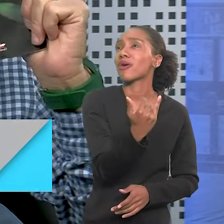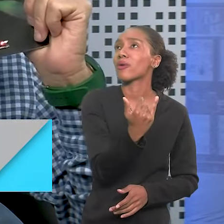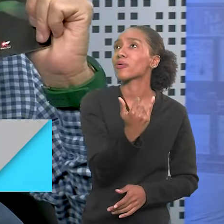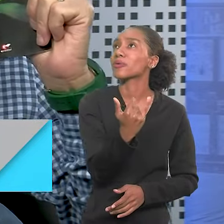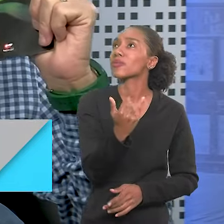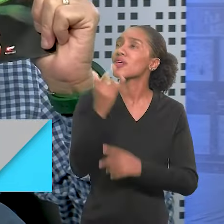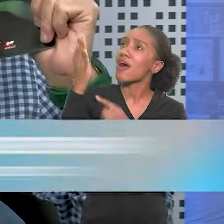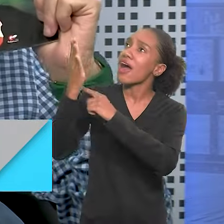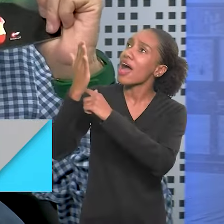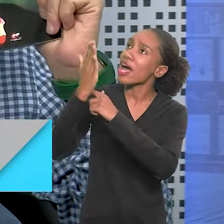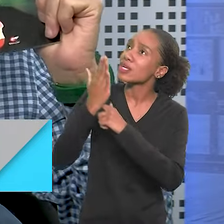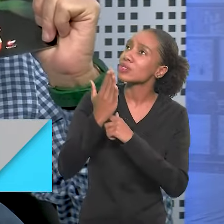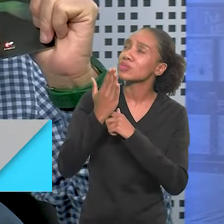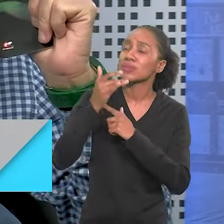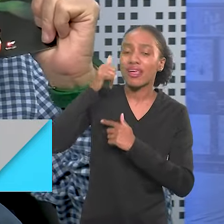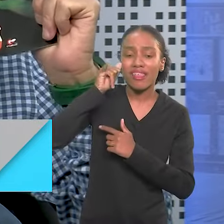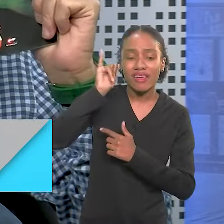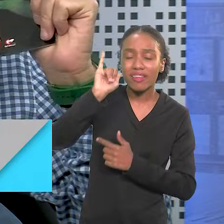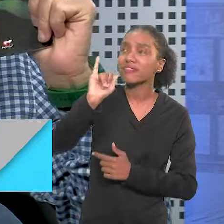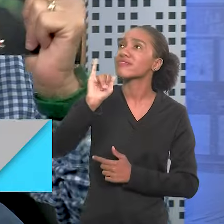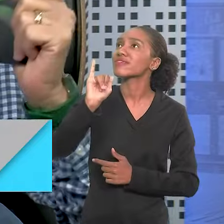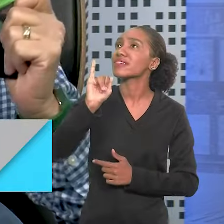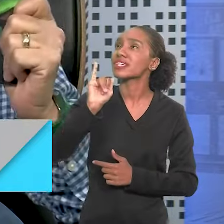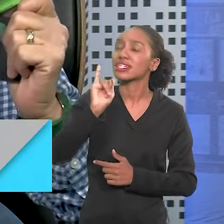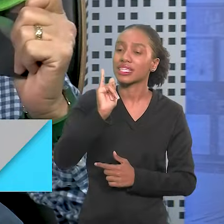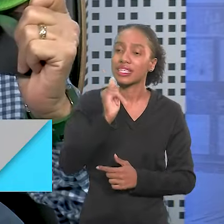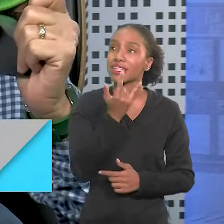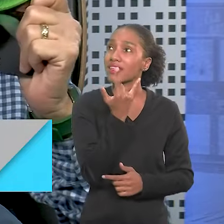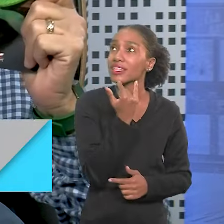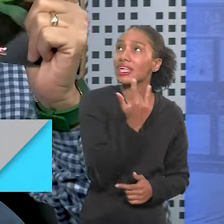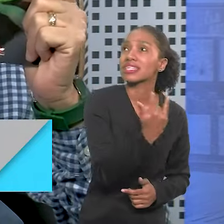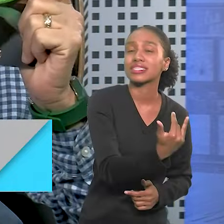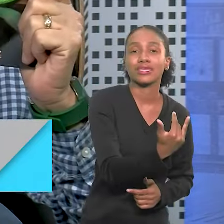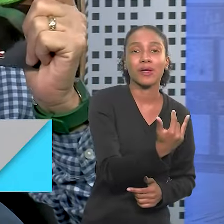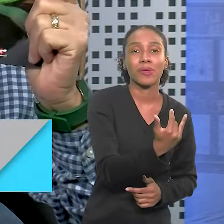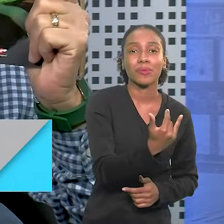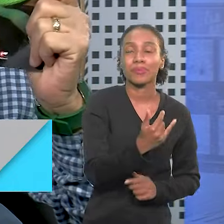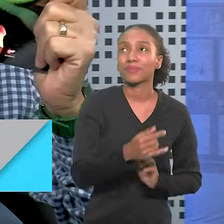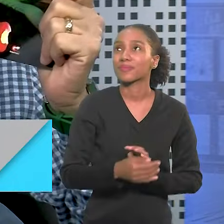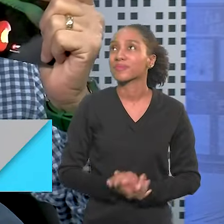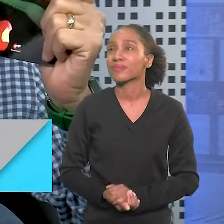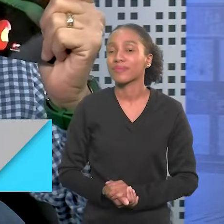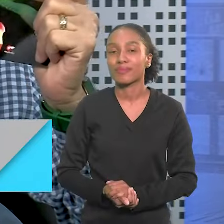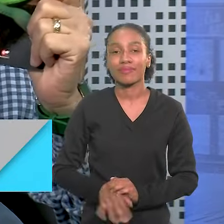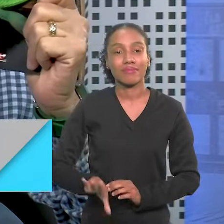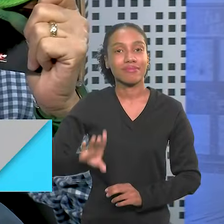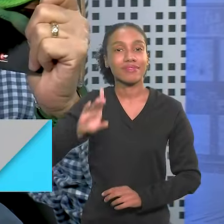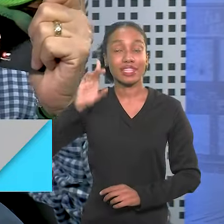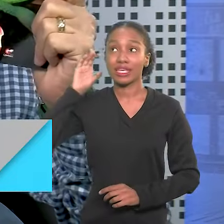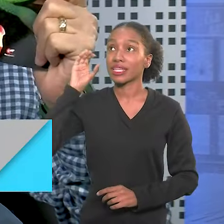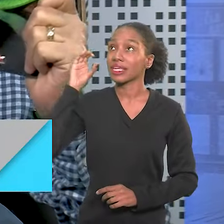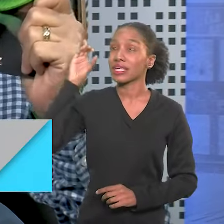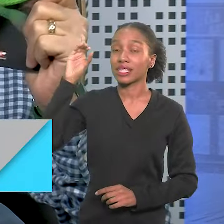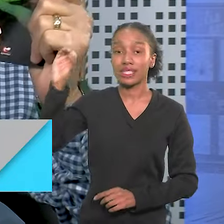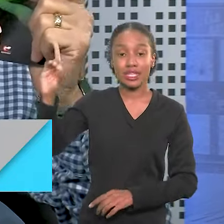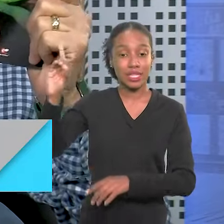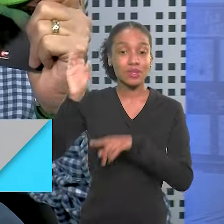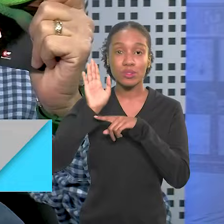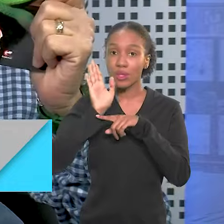não nos deixes cair em tentação CB ou Deus que não é o pai